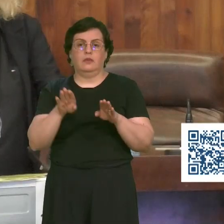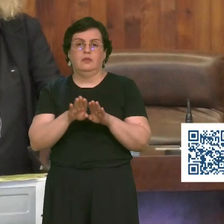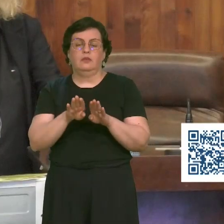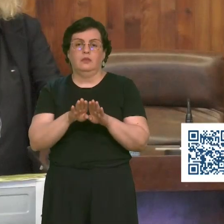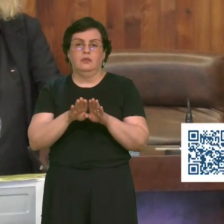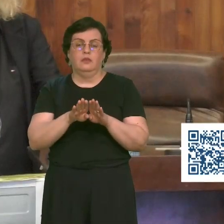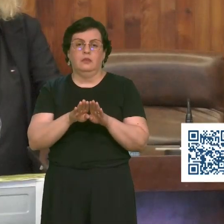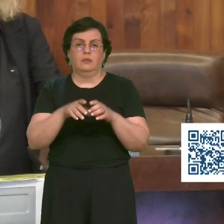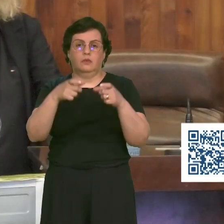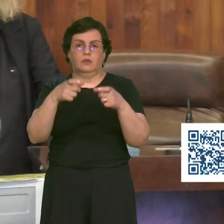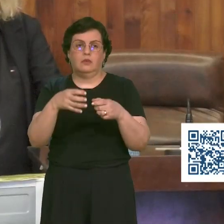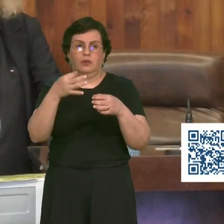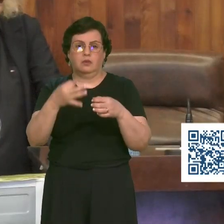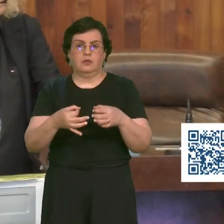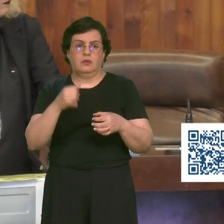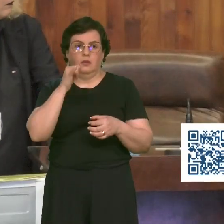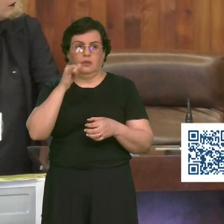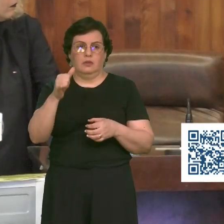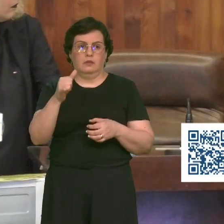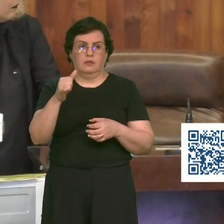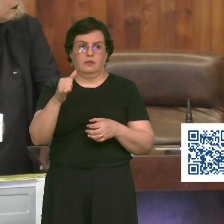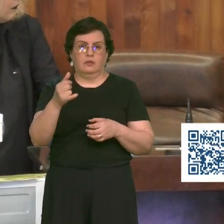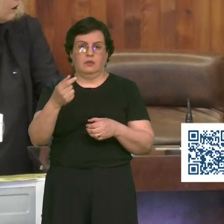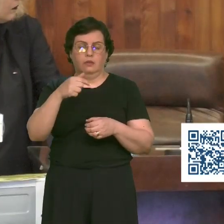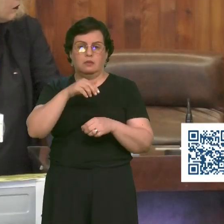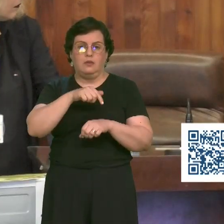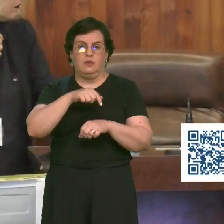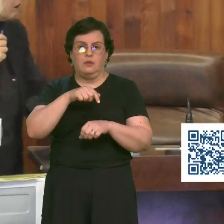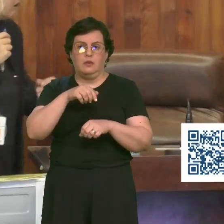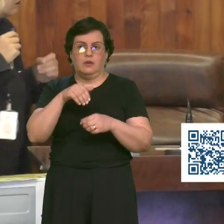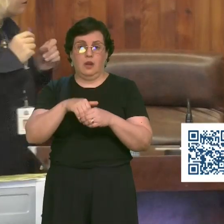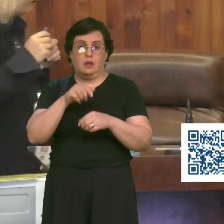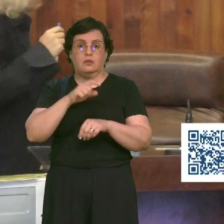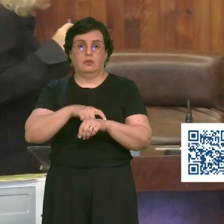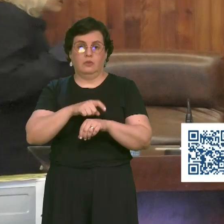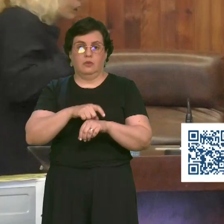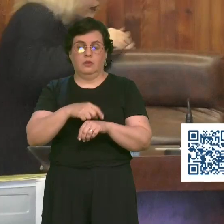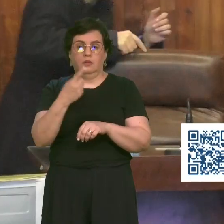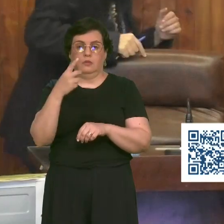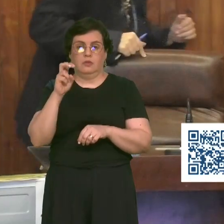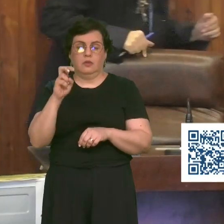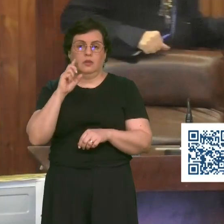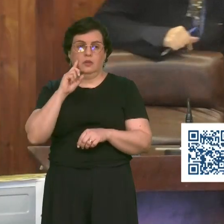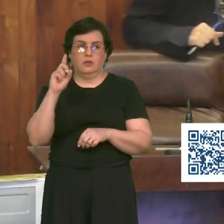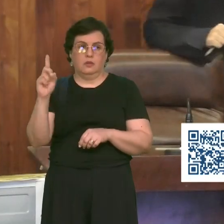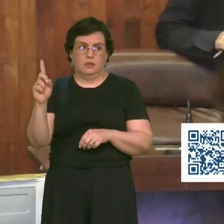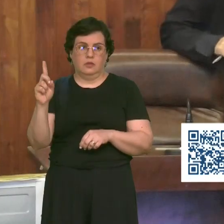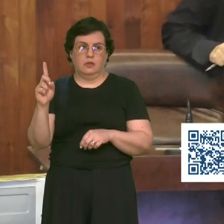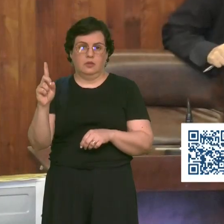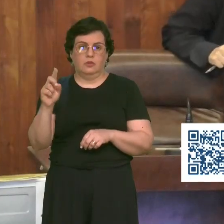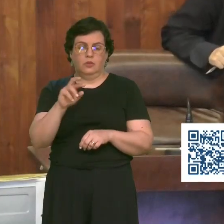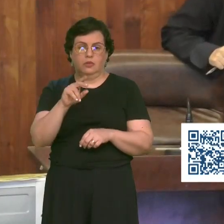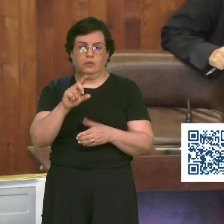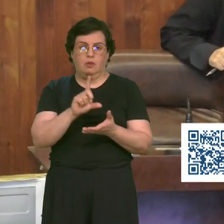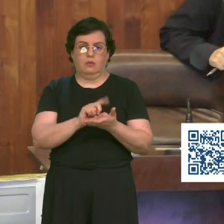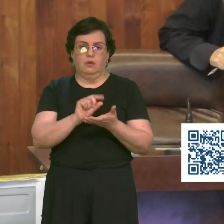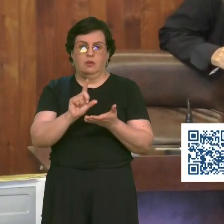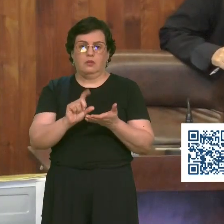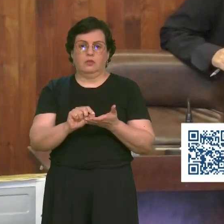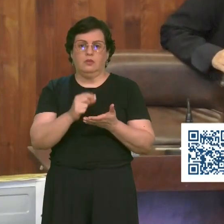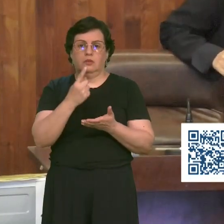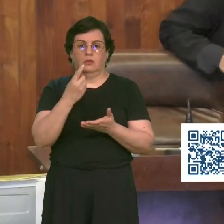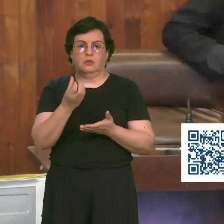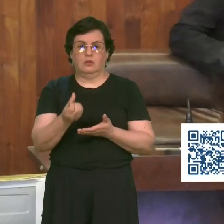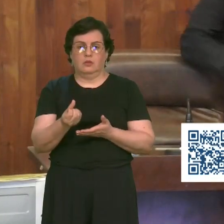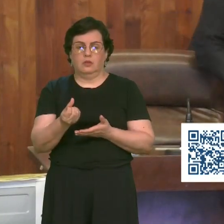competente informarem dentro do prazo regimental de 15 dias sob pena de responsabilidade de acordo com o artigo